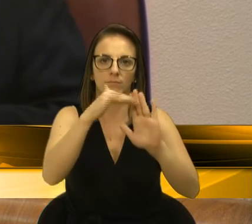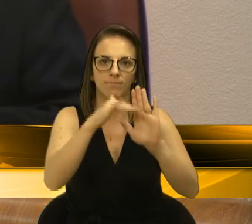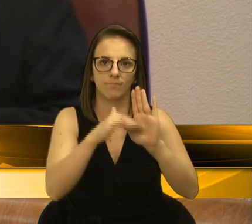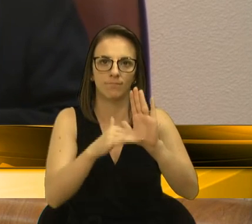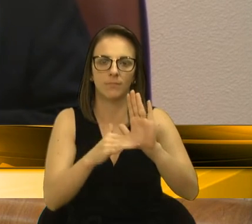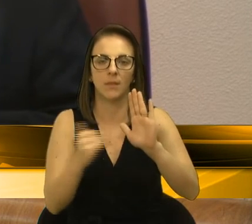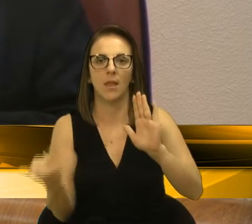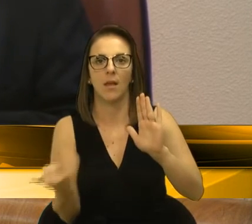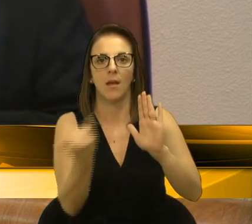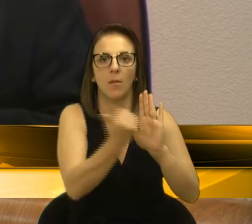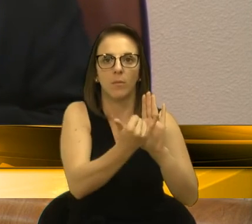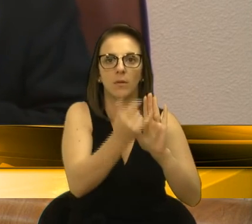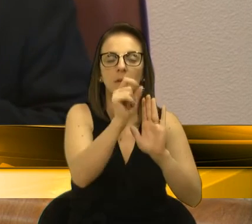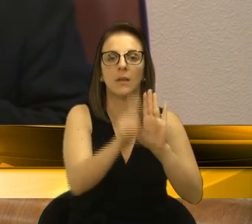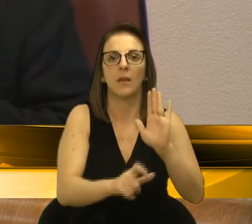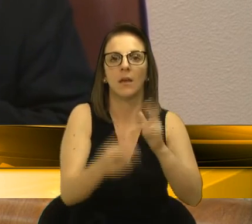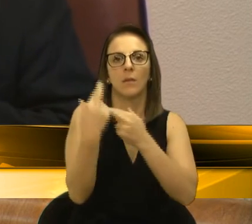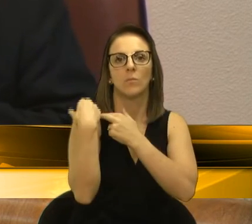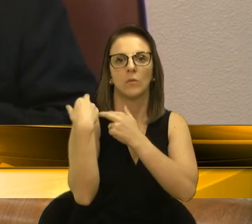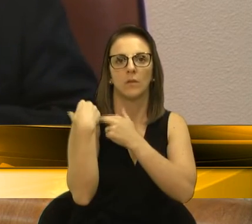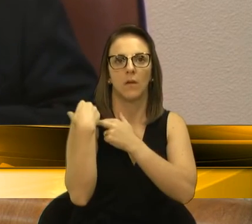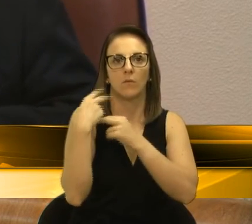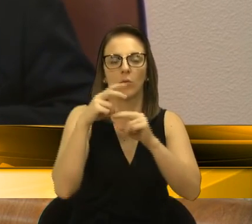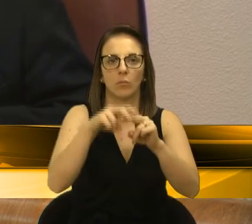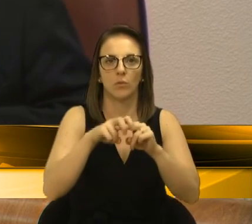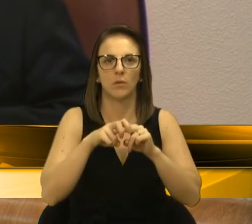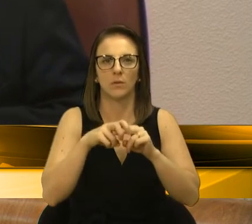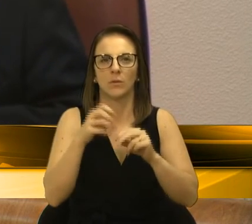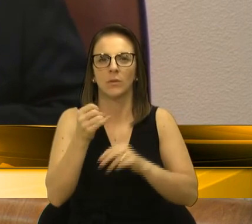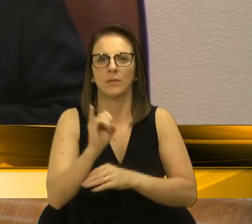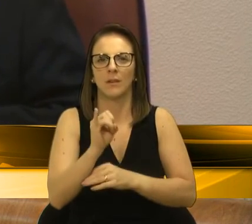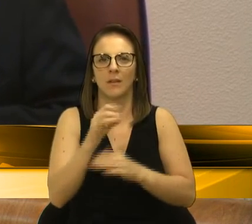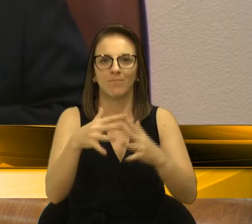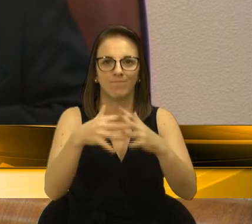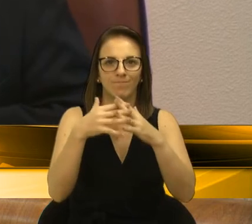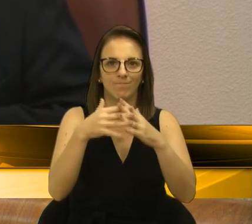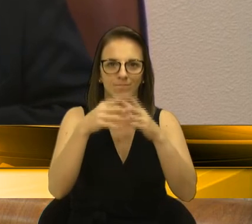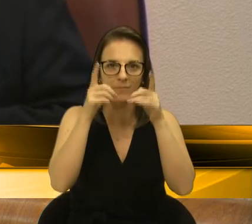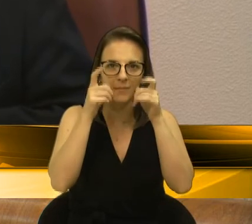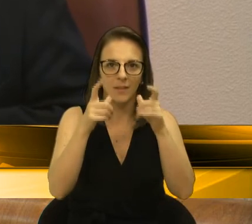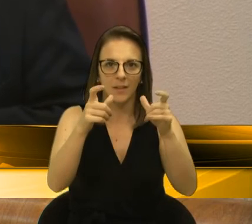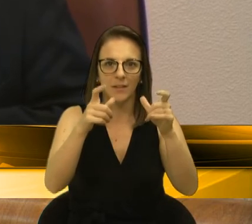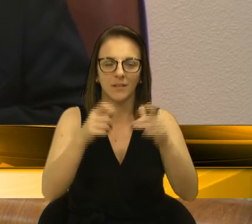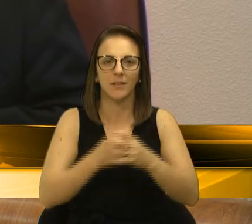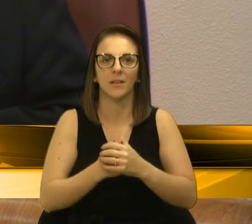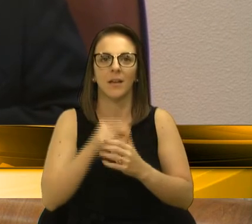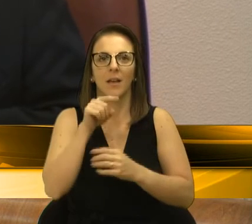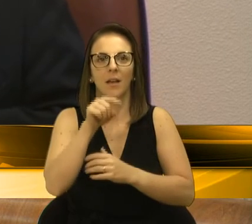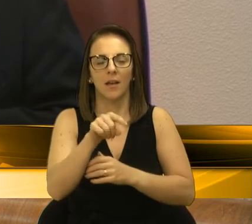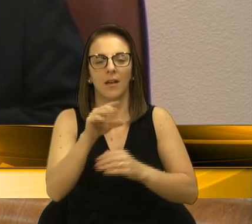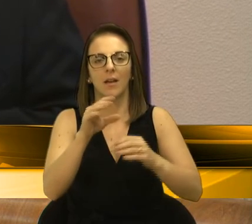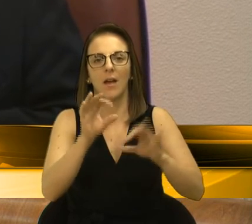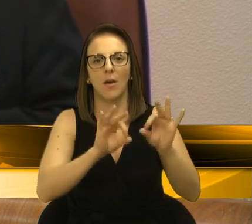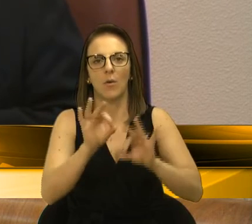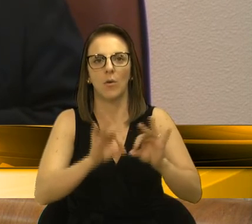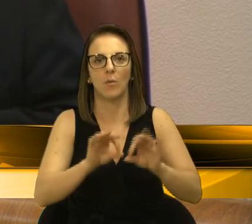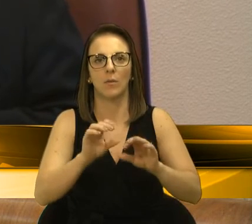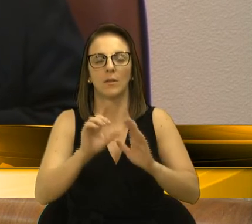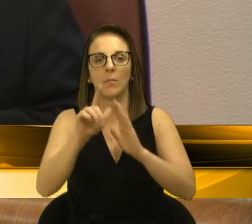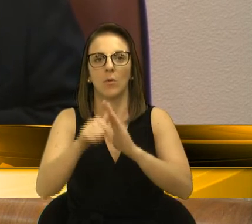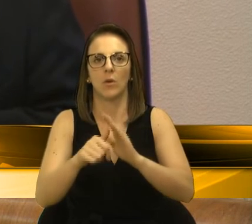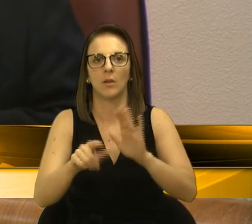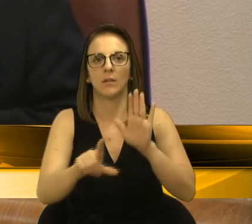cotidiano de apresentação de demandas e conflitos de interesses. Contudo, foi com o advento da Lei nº